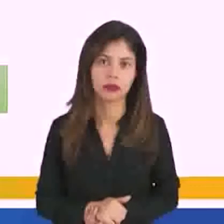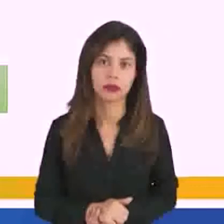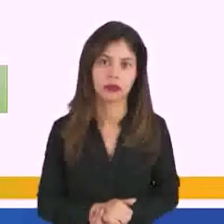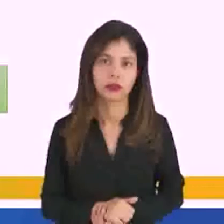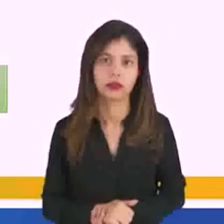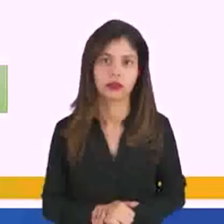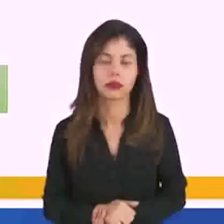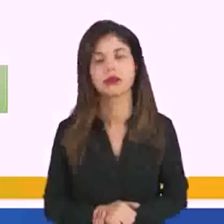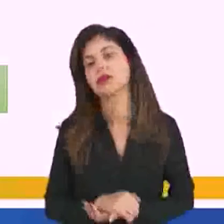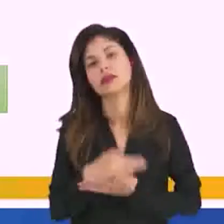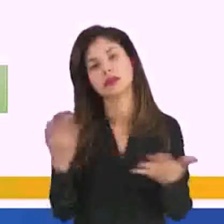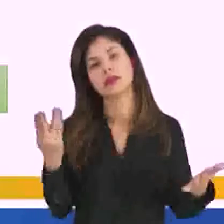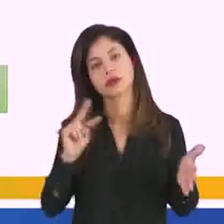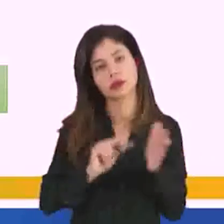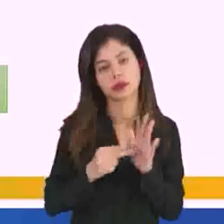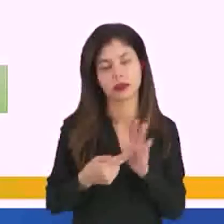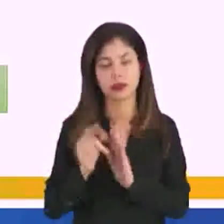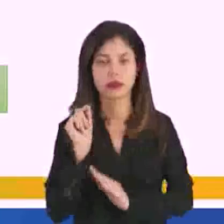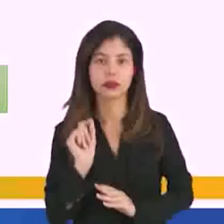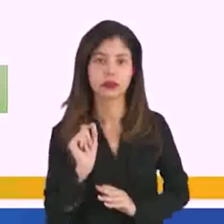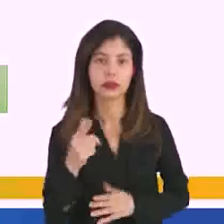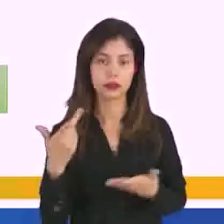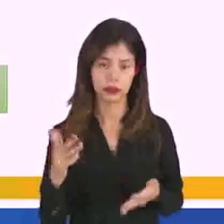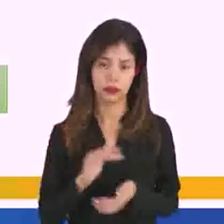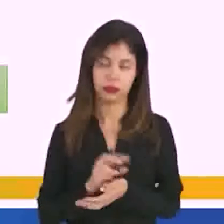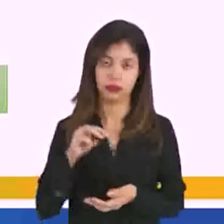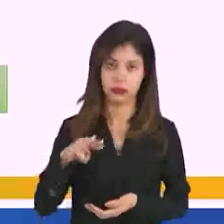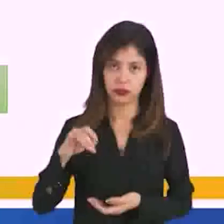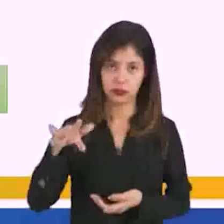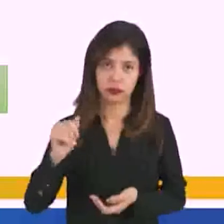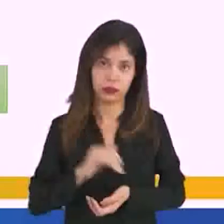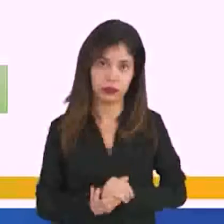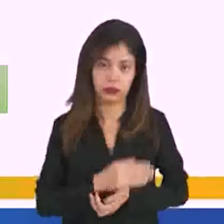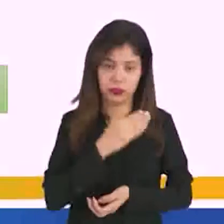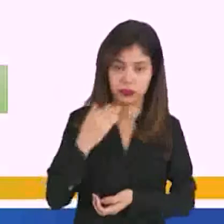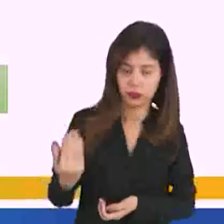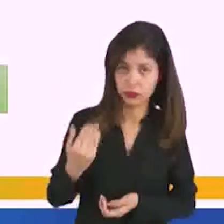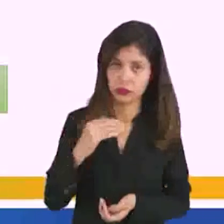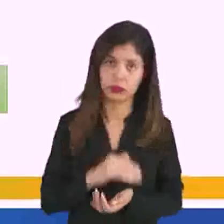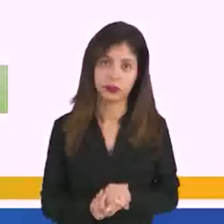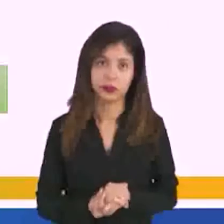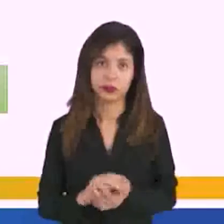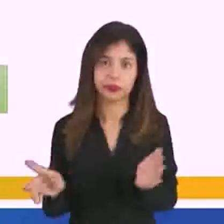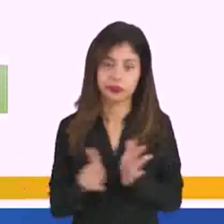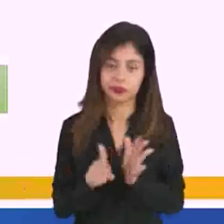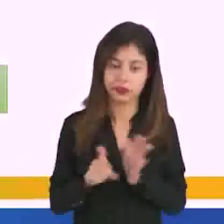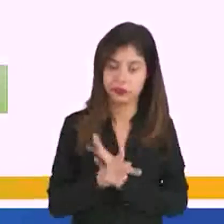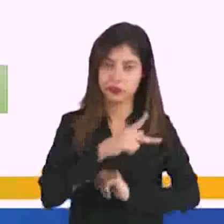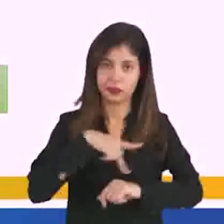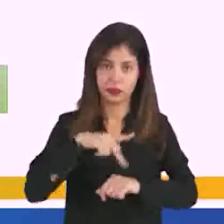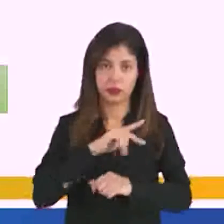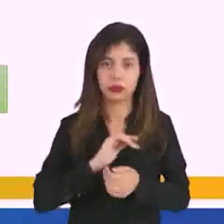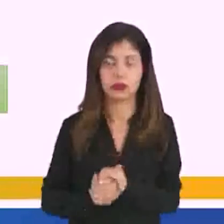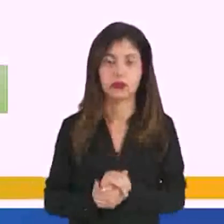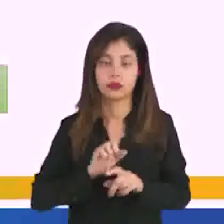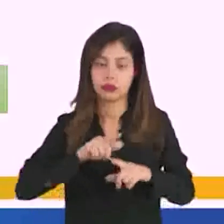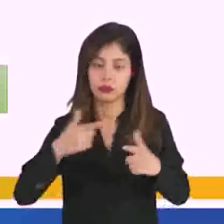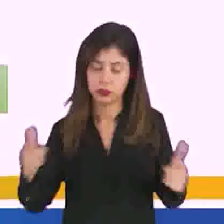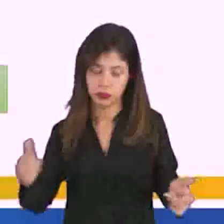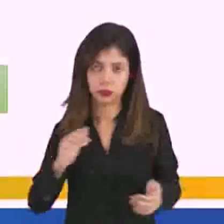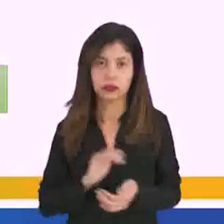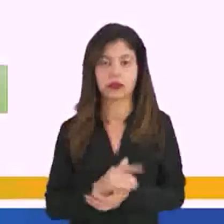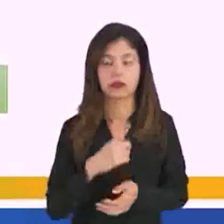14,22, né? Então, quer dizer que a média de mortes aí, né, desses países mais afetados